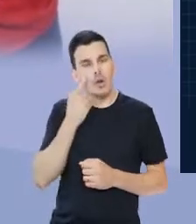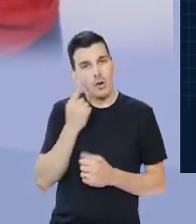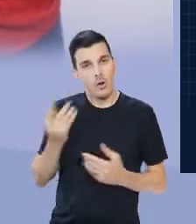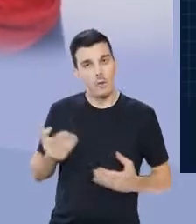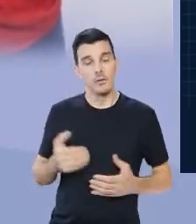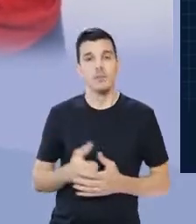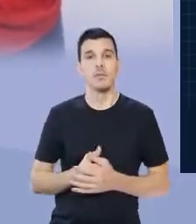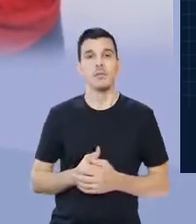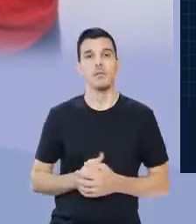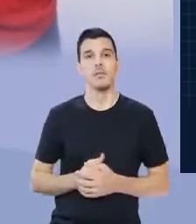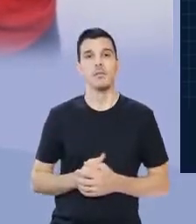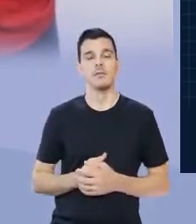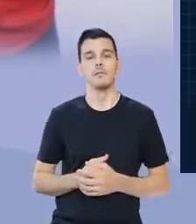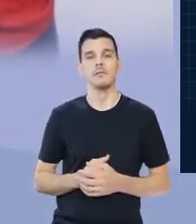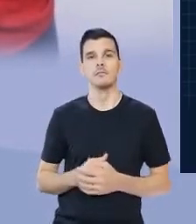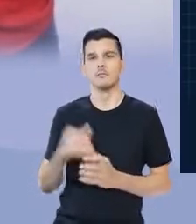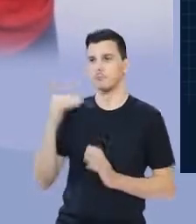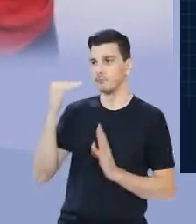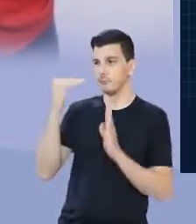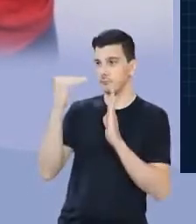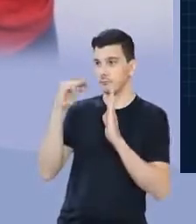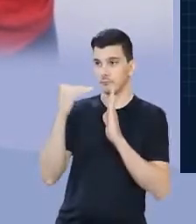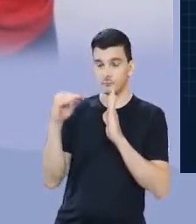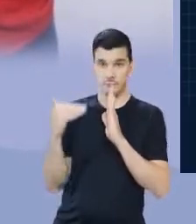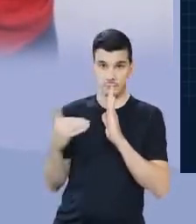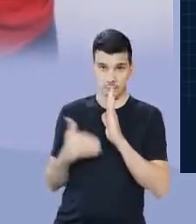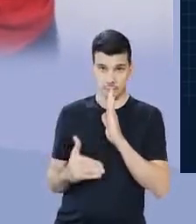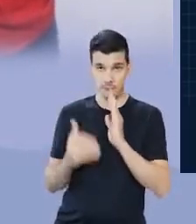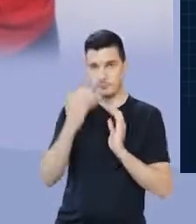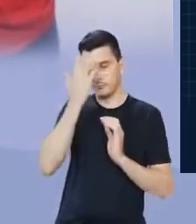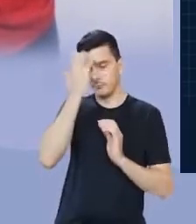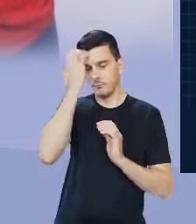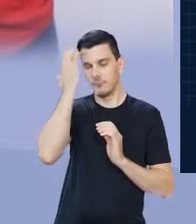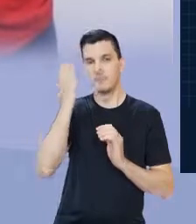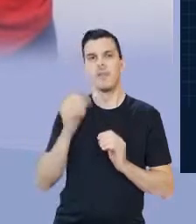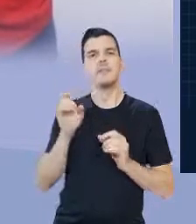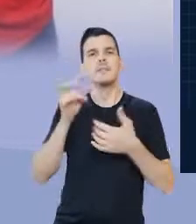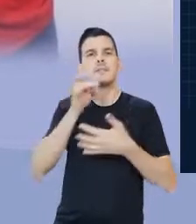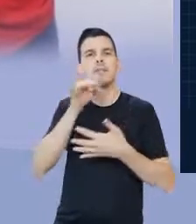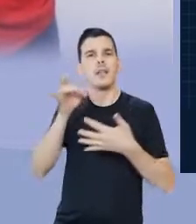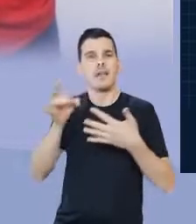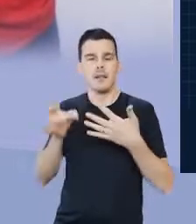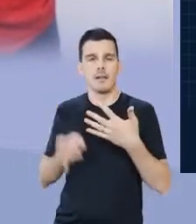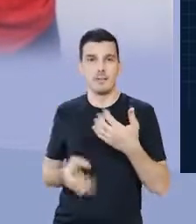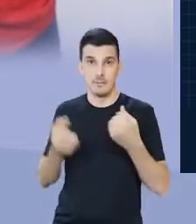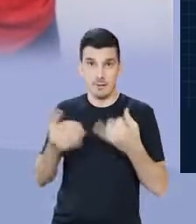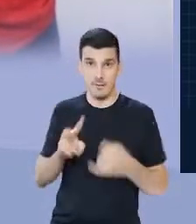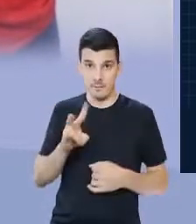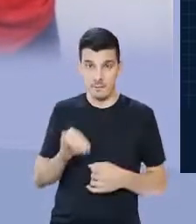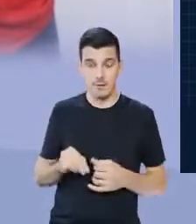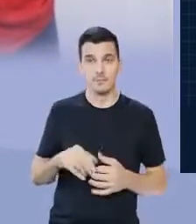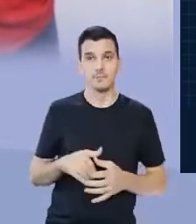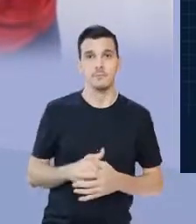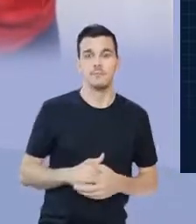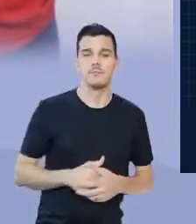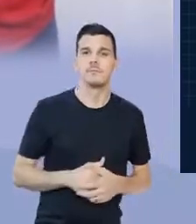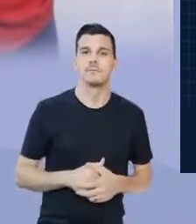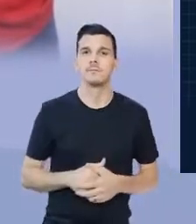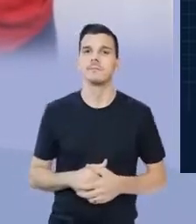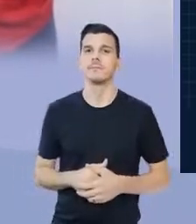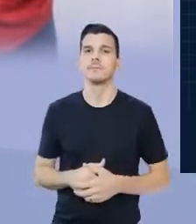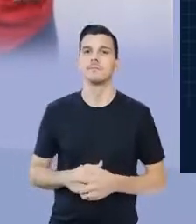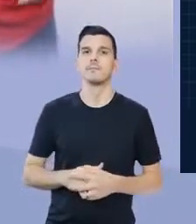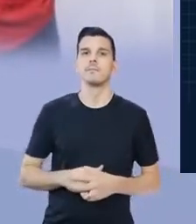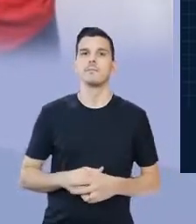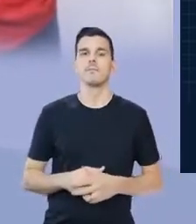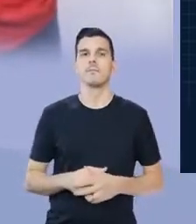para hoje. Então, nós temos Simple Past, nós temos Used to, que eu vou explicar para vocês daqui a pouquinho, Past Continuous, Phrasal Verbs,